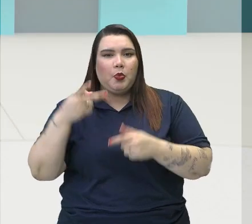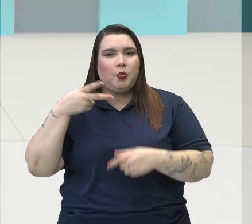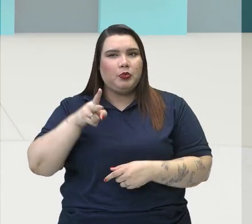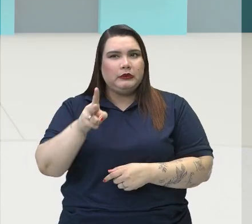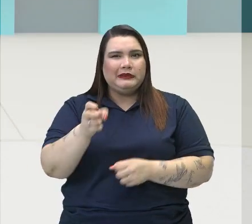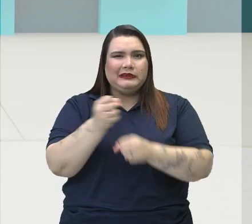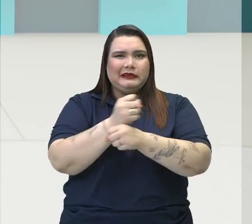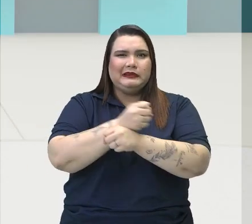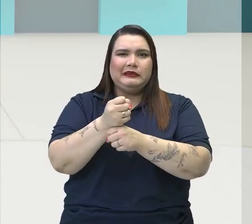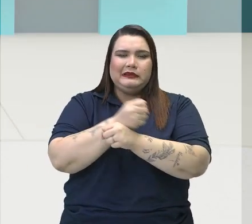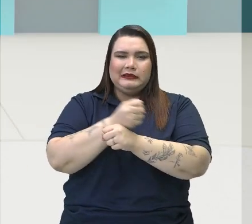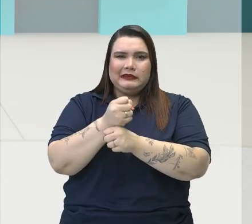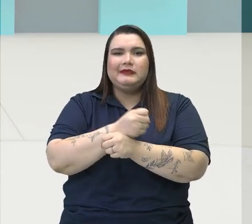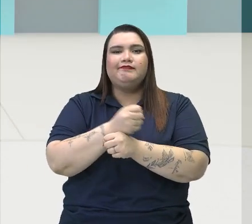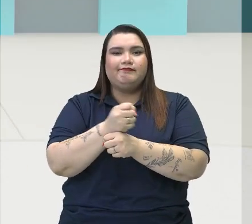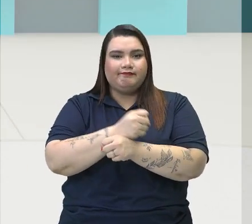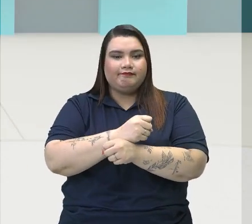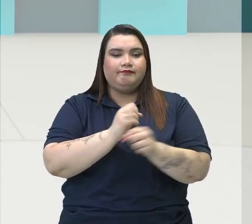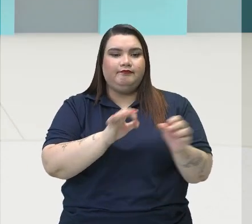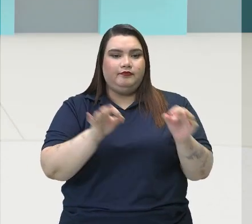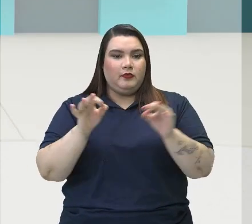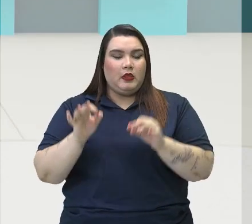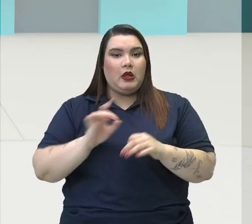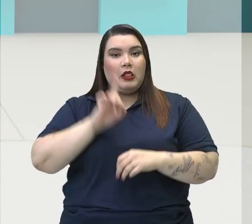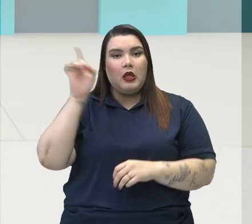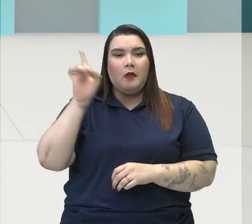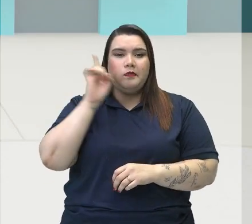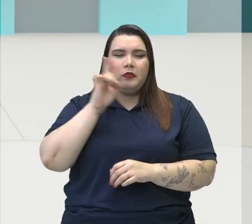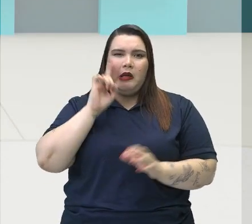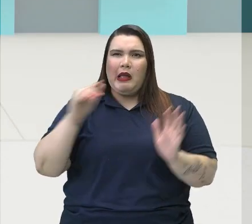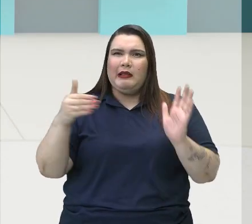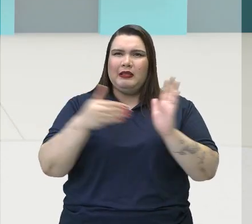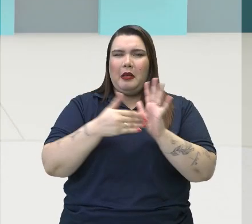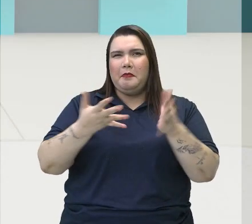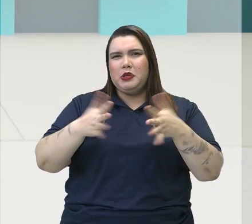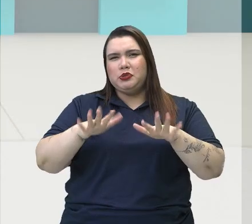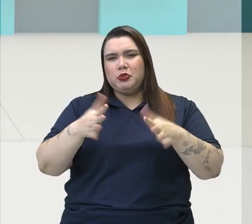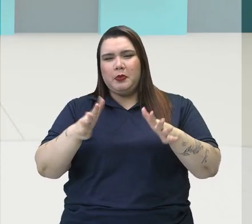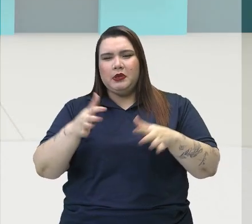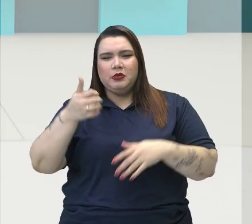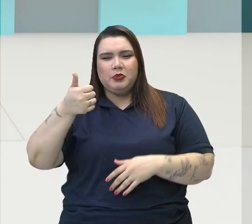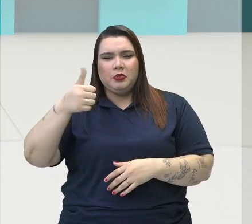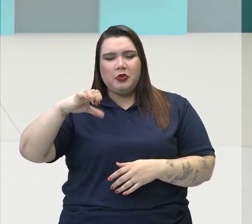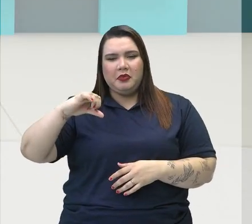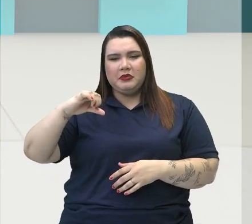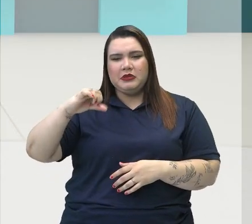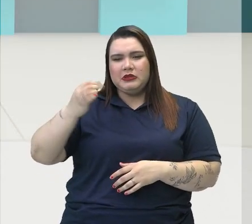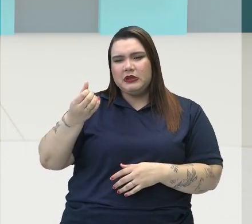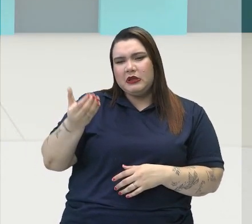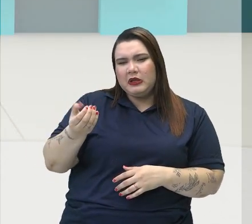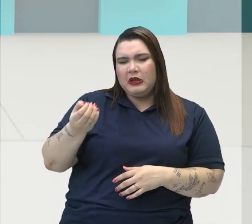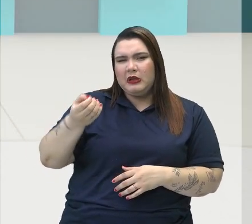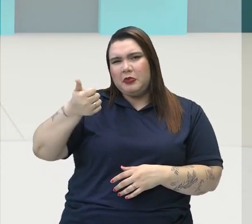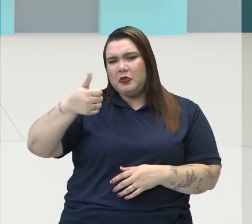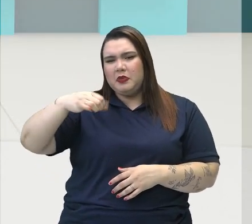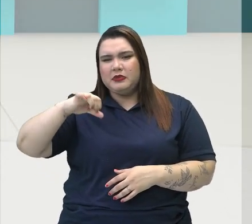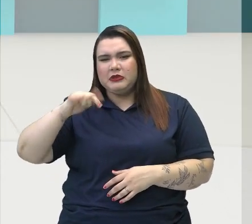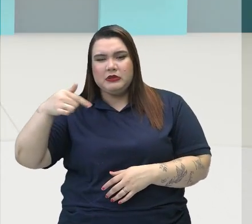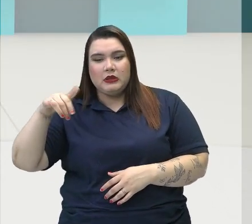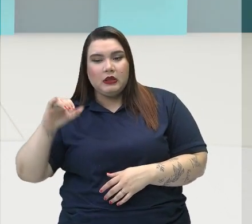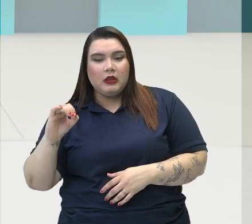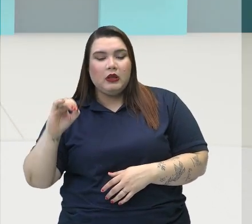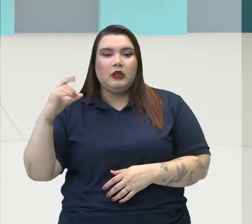perdurou por muitas décadas, tá? E nos Estados Unidos, até 1970, 60, por aí, era comum